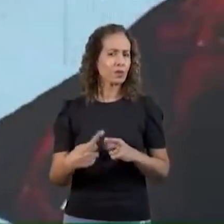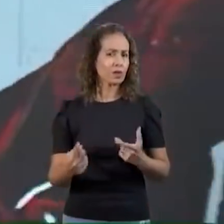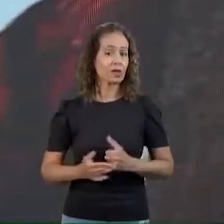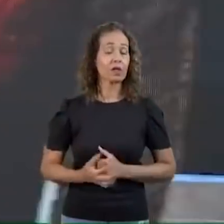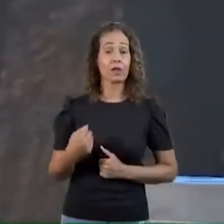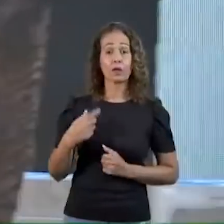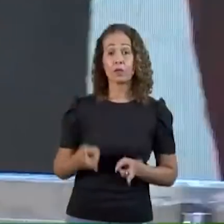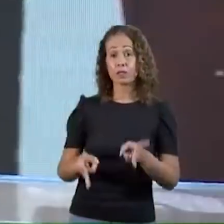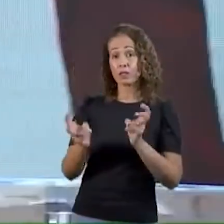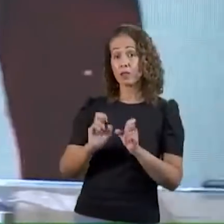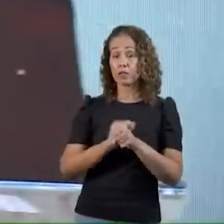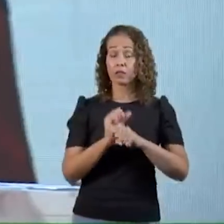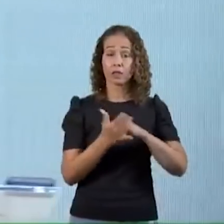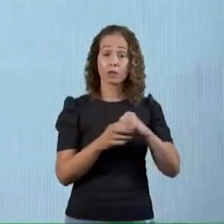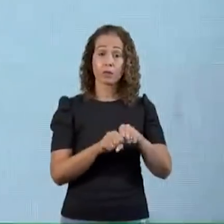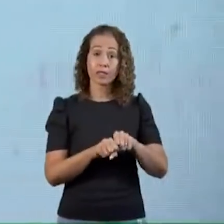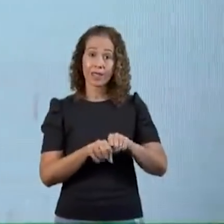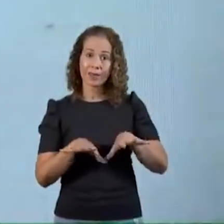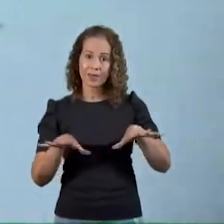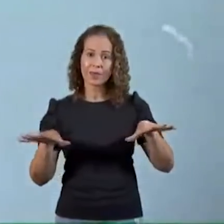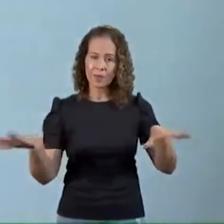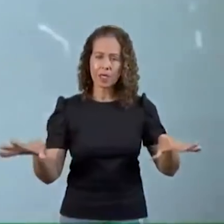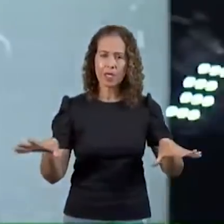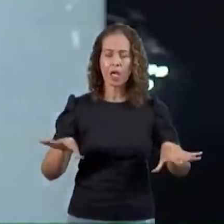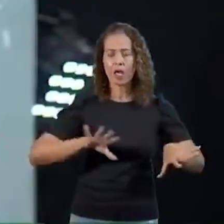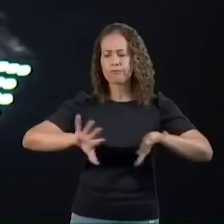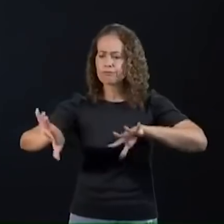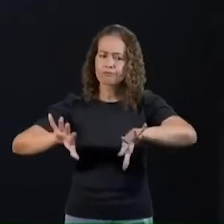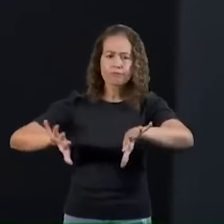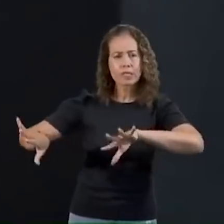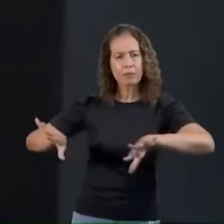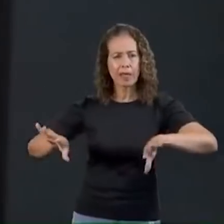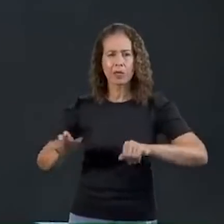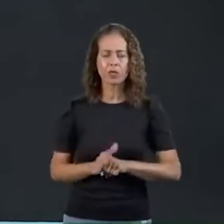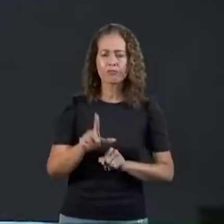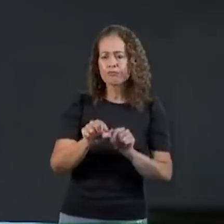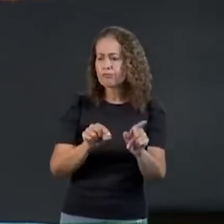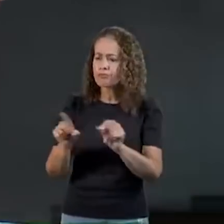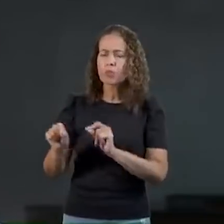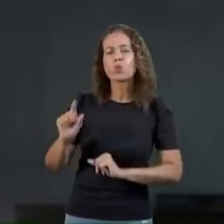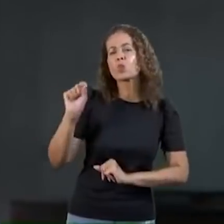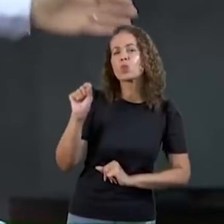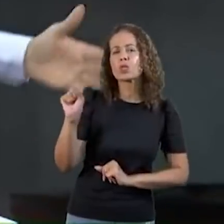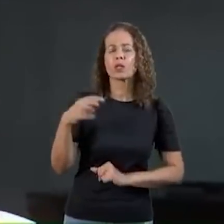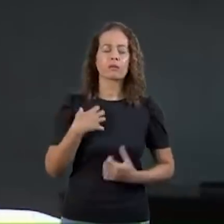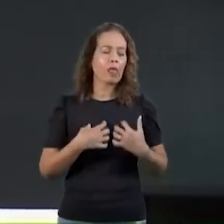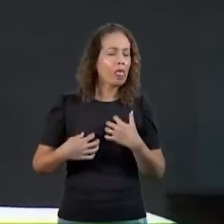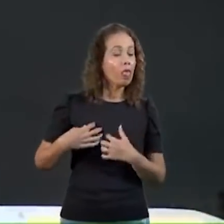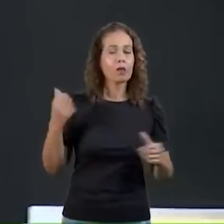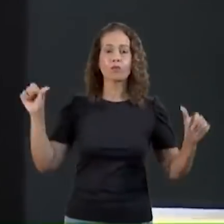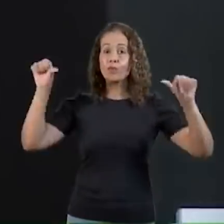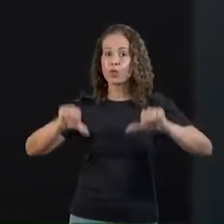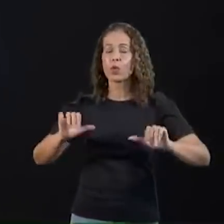Eu percebi que a pandemia foi uma peneira. Foi uma peneira que passou, aquilo que estava abalado acabou de cair,